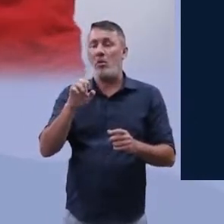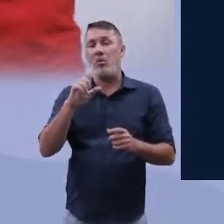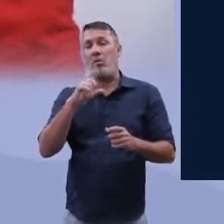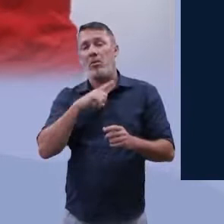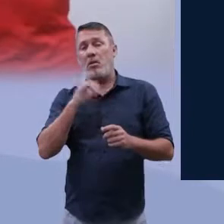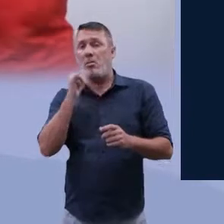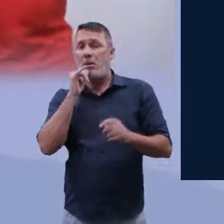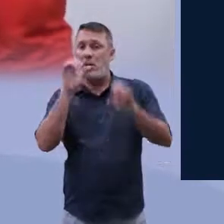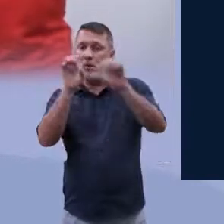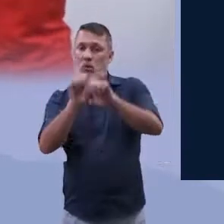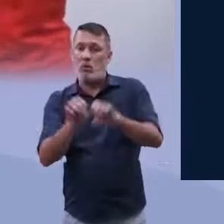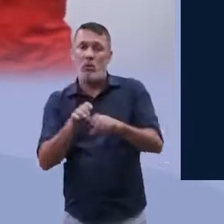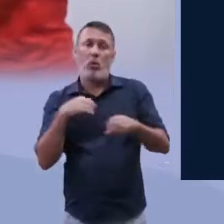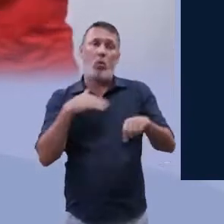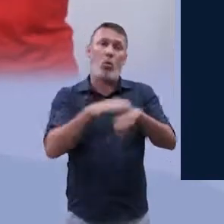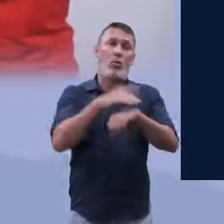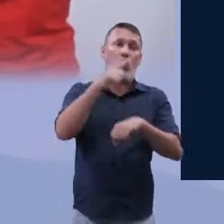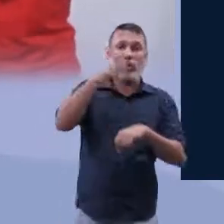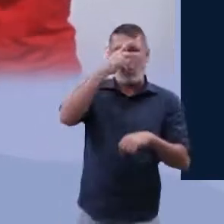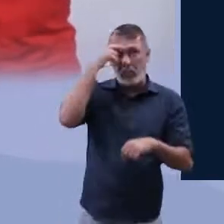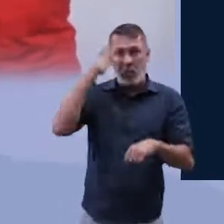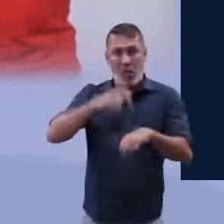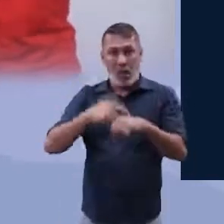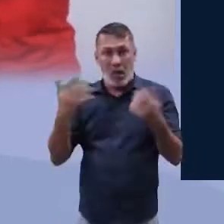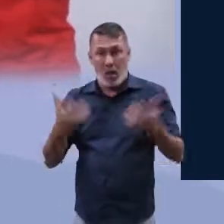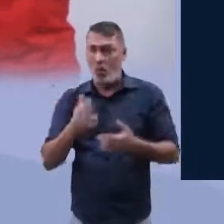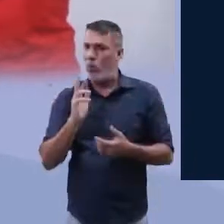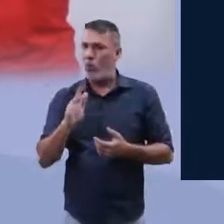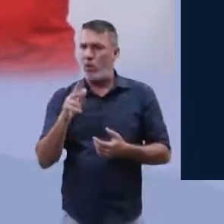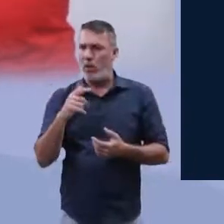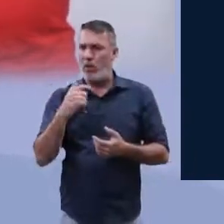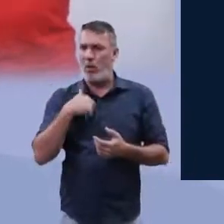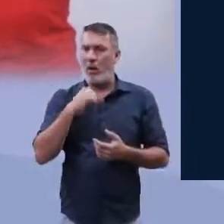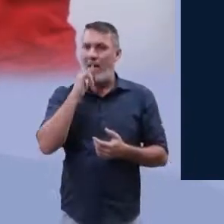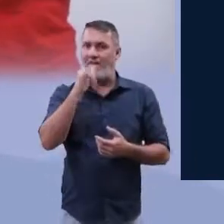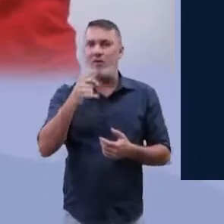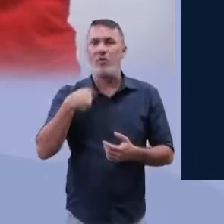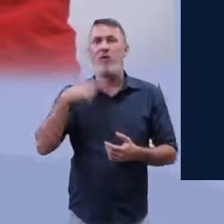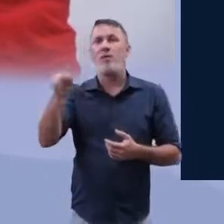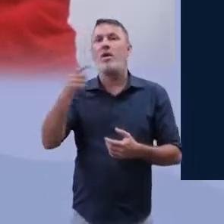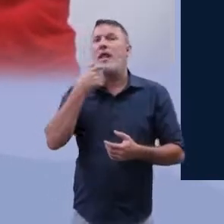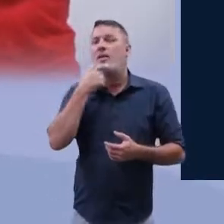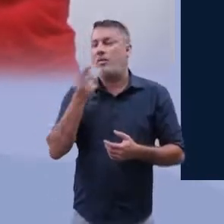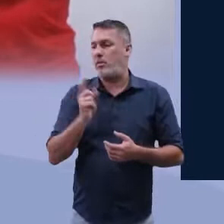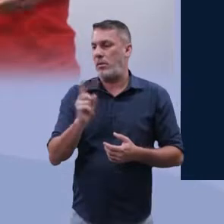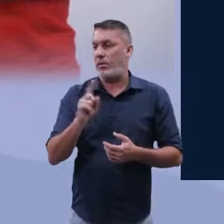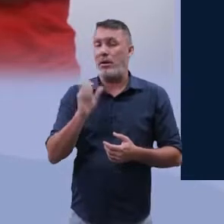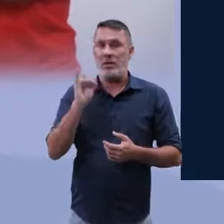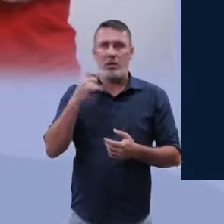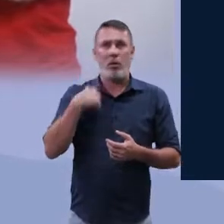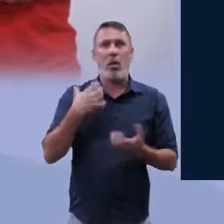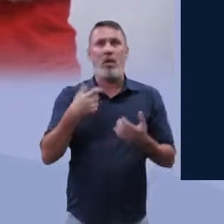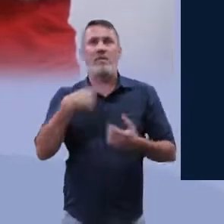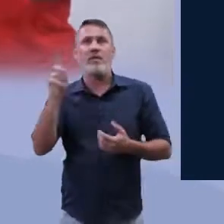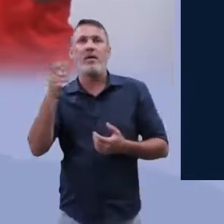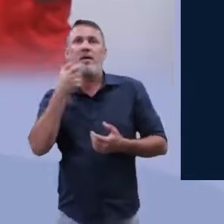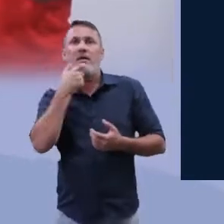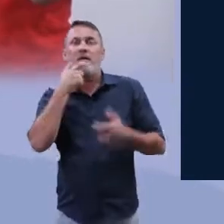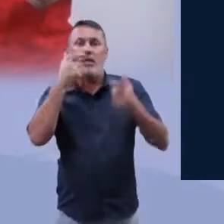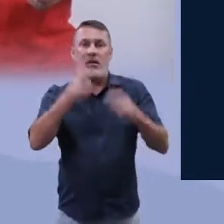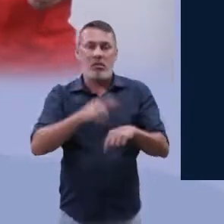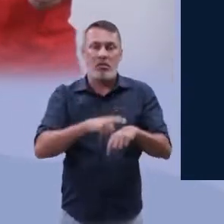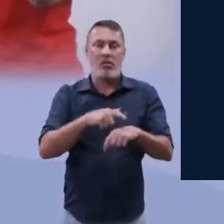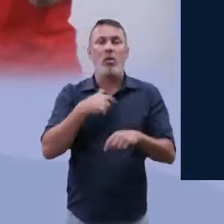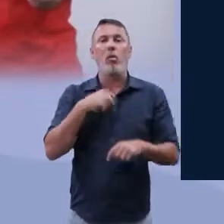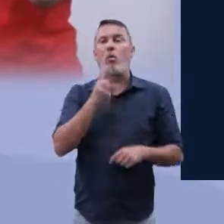Posso ter conversado com outras pessoas. Não foi agora, nesse momento que você está ouvindo, que eu resolvi ir para a Inglaterra. Se eu estou resolvendo ir para a Inglaterra